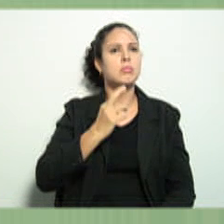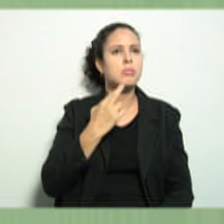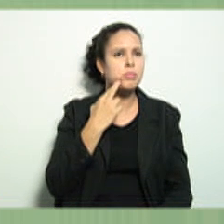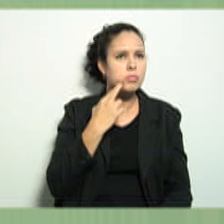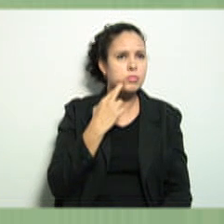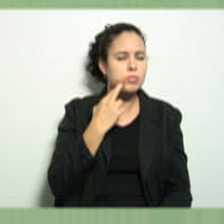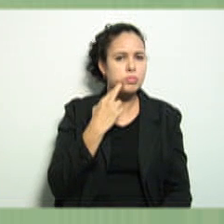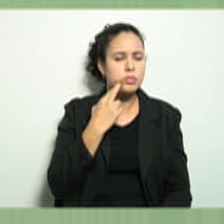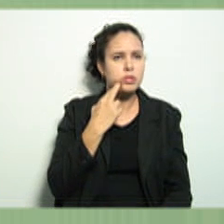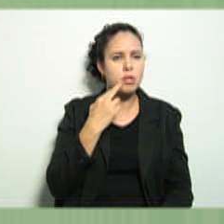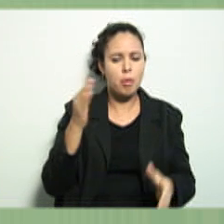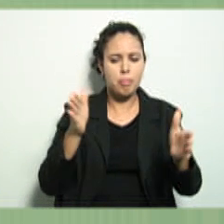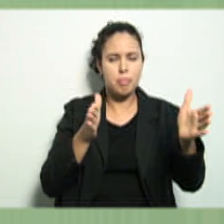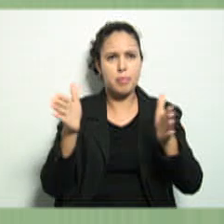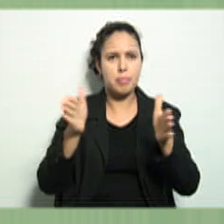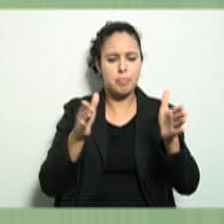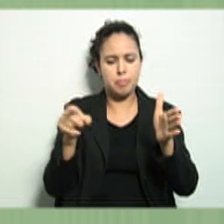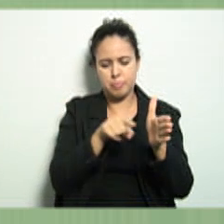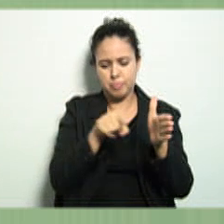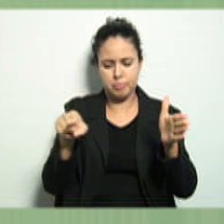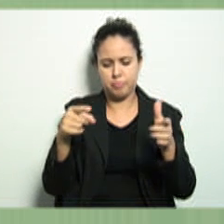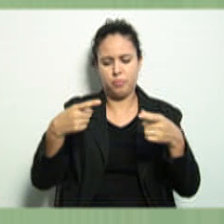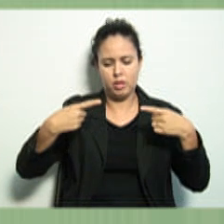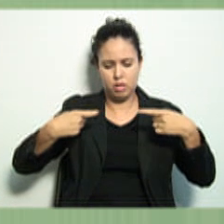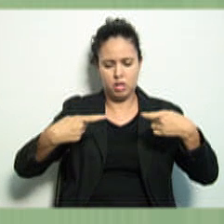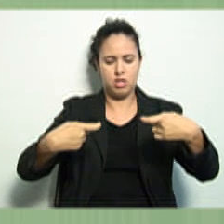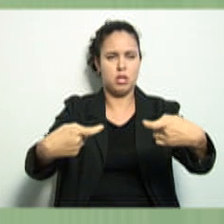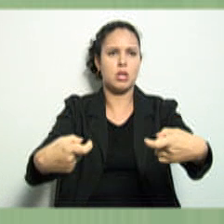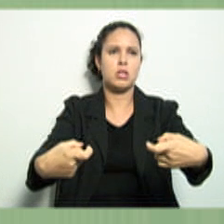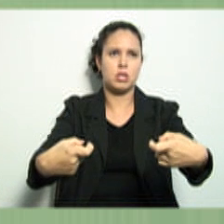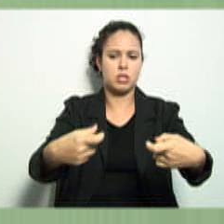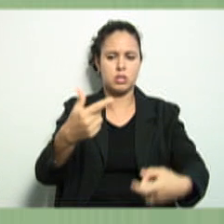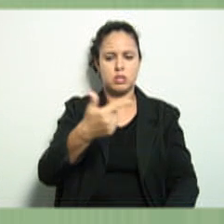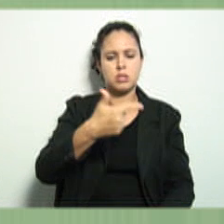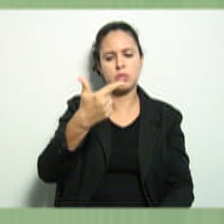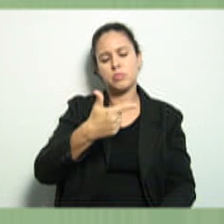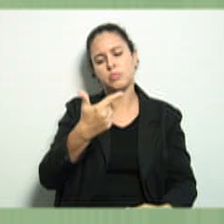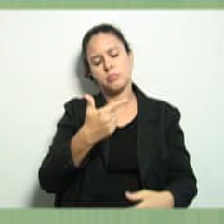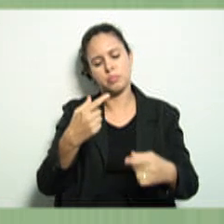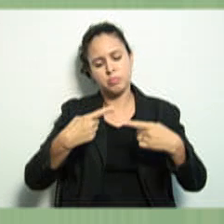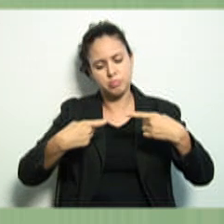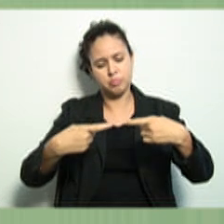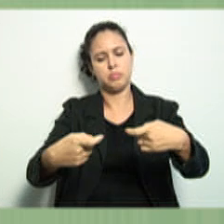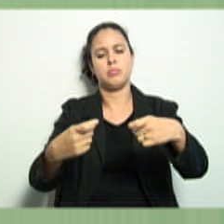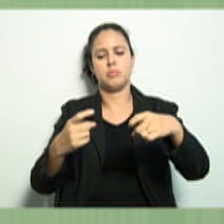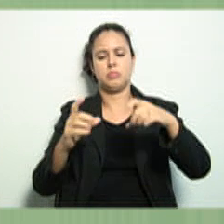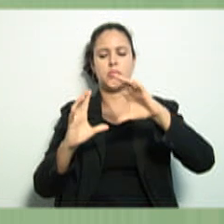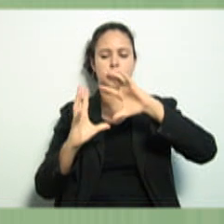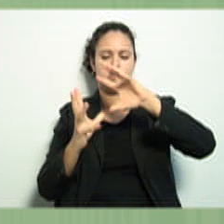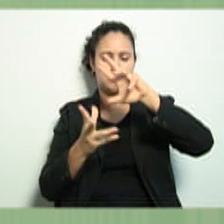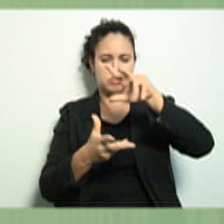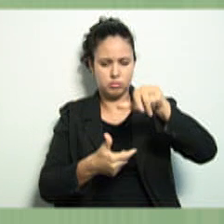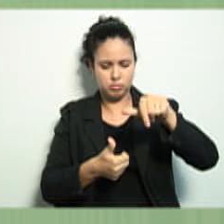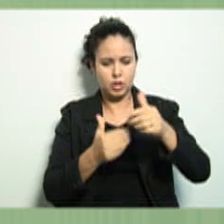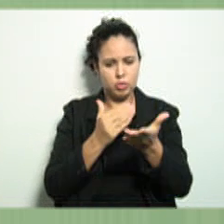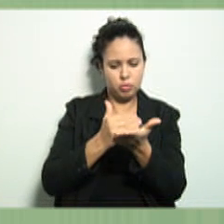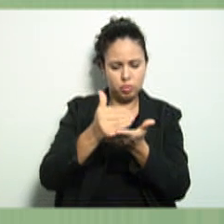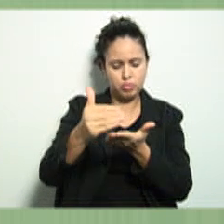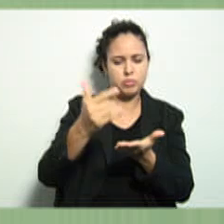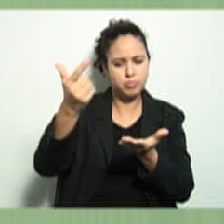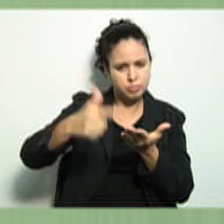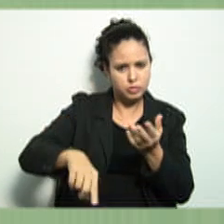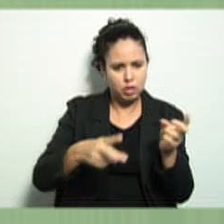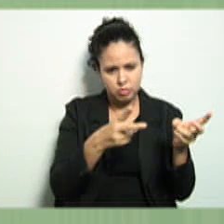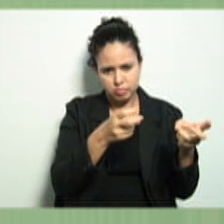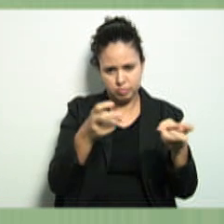que é o período que houve uma alavancagem, né, que cresceu aí a segunda exploração da